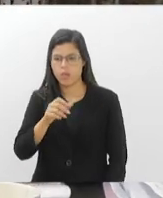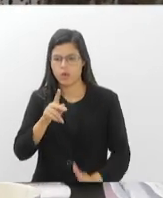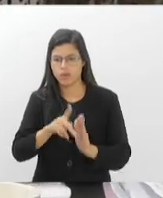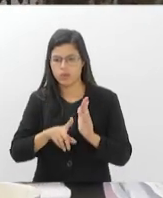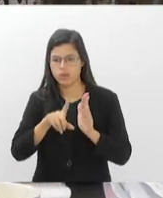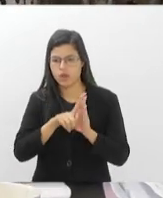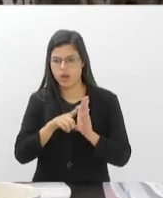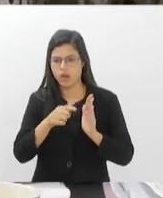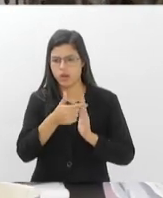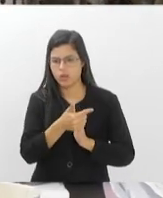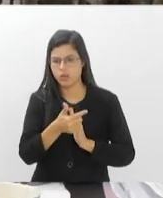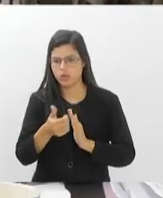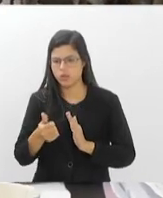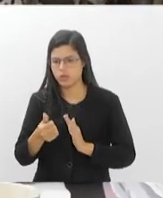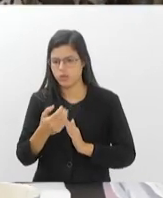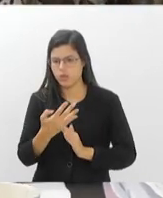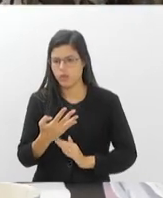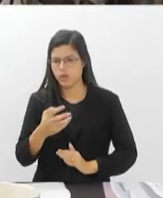lei número